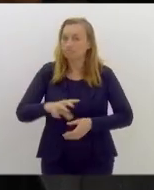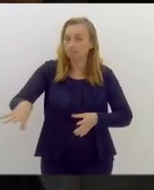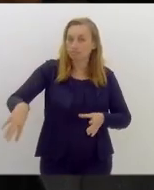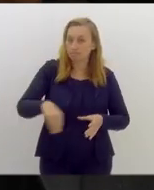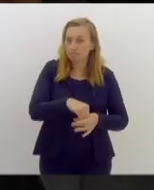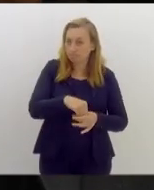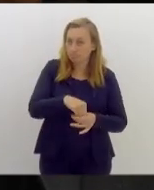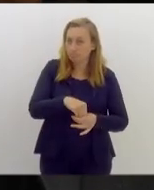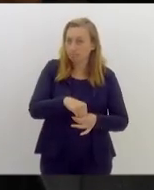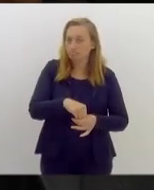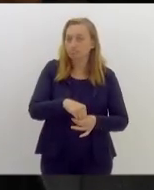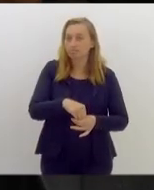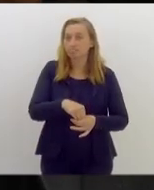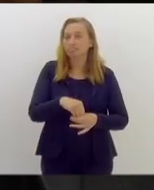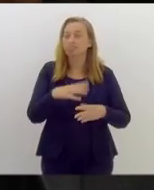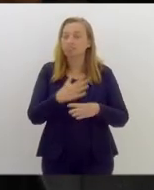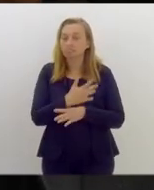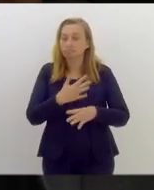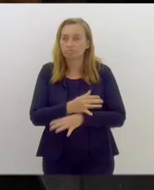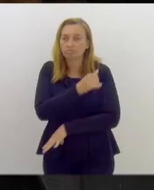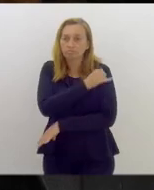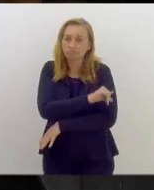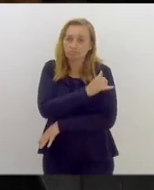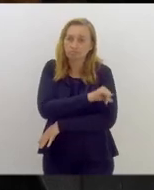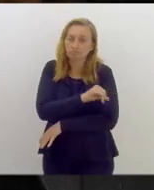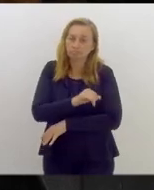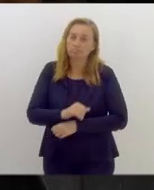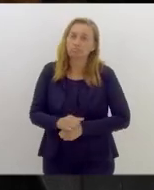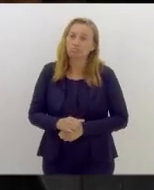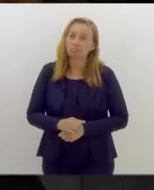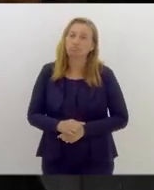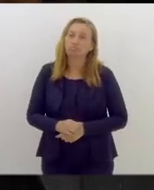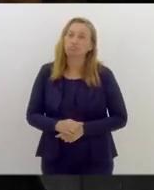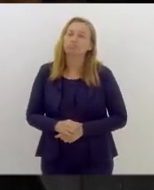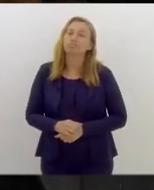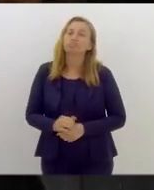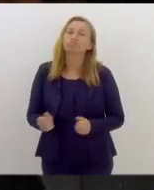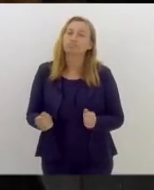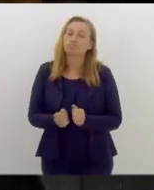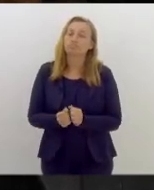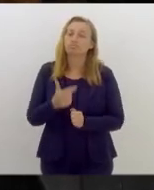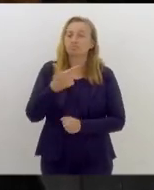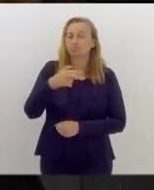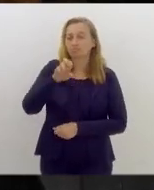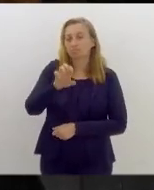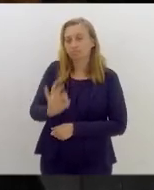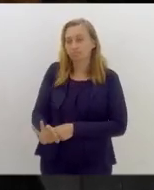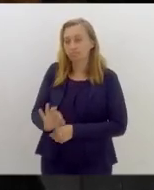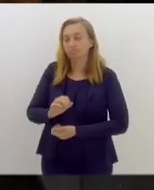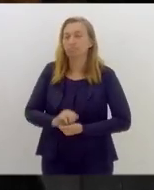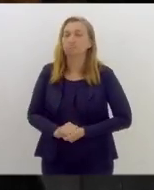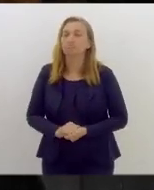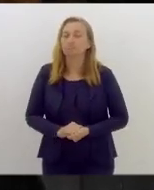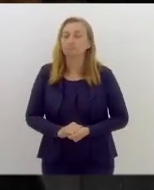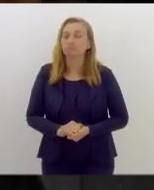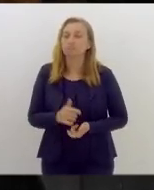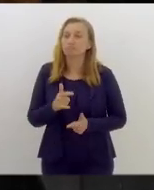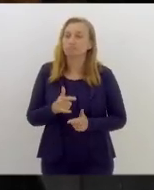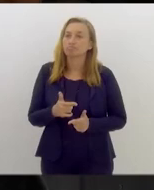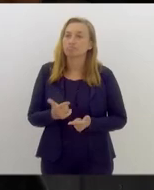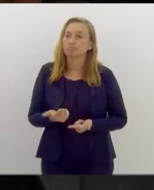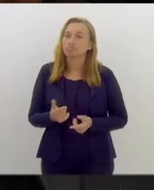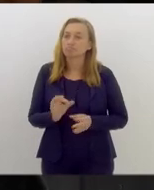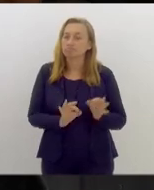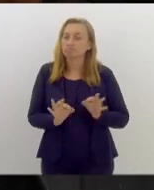incluir a cidade do Rio de Janeiro nesse um quarto dos 25%. Né? Como esses problemas não